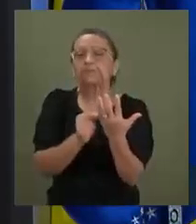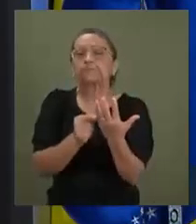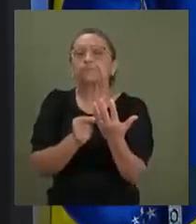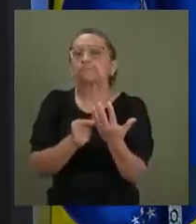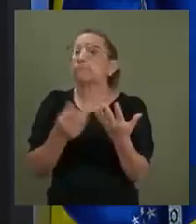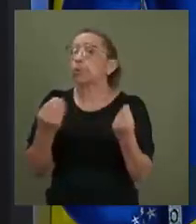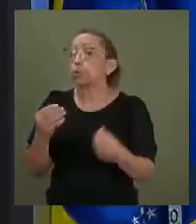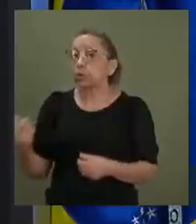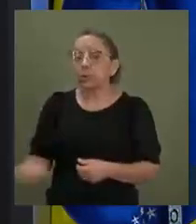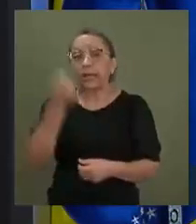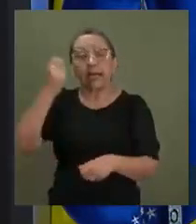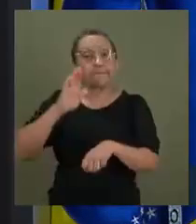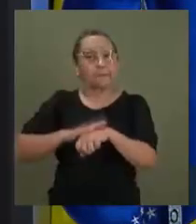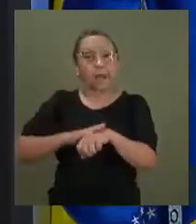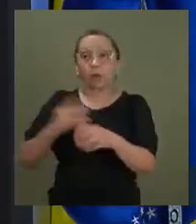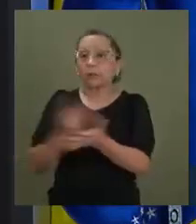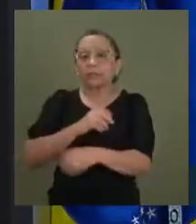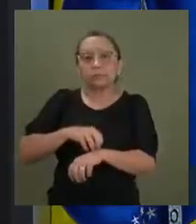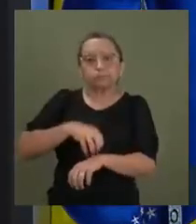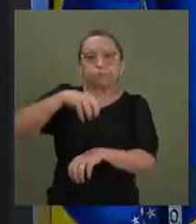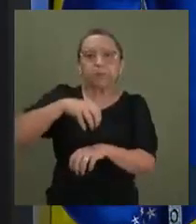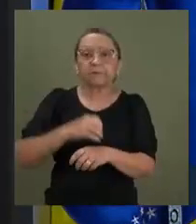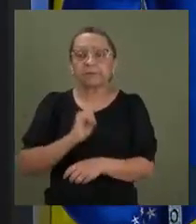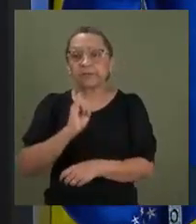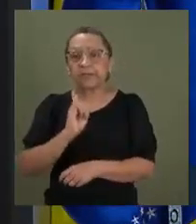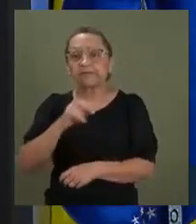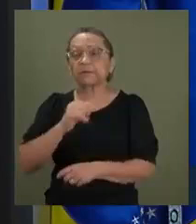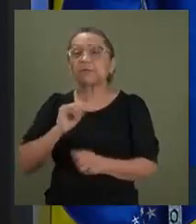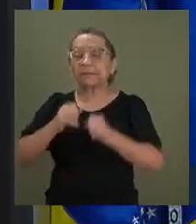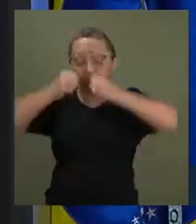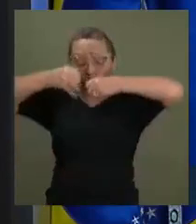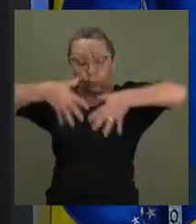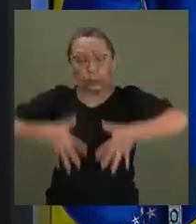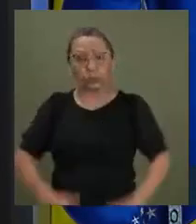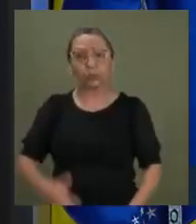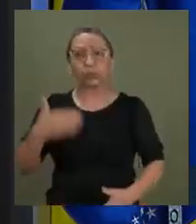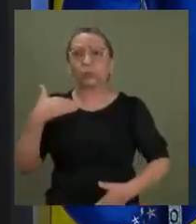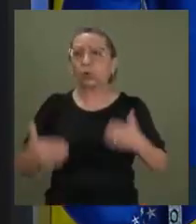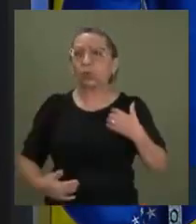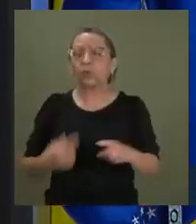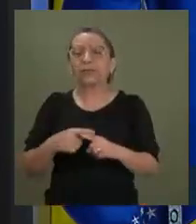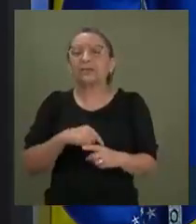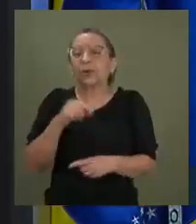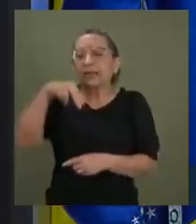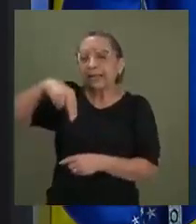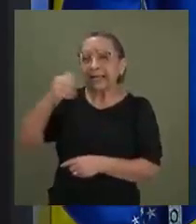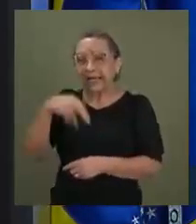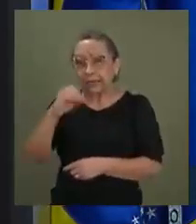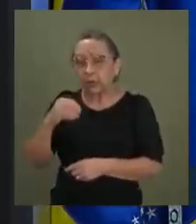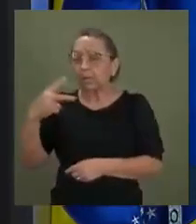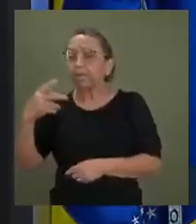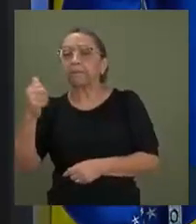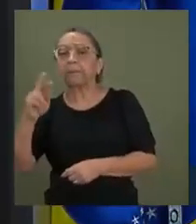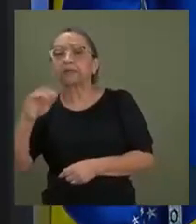inflamatórias, altamente que vai para todos os órgãos do corpo, porque são nanopartículas, elas interagem